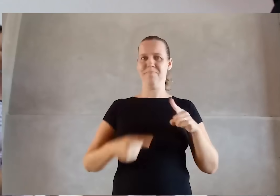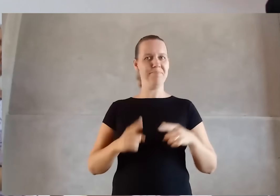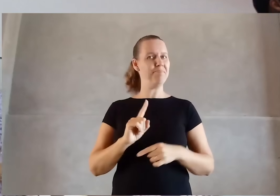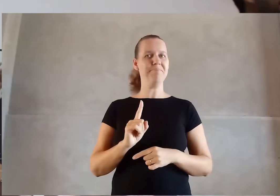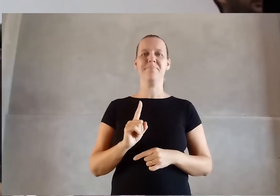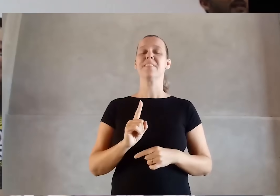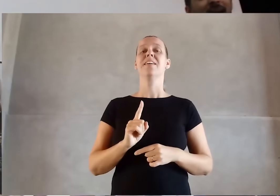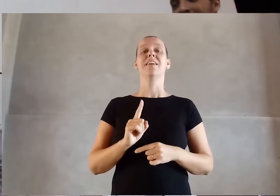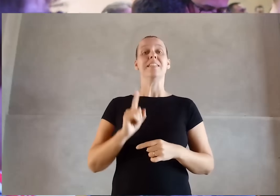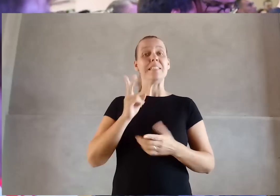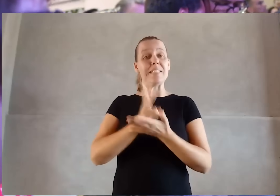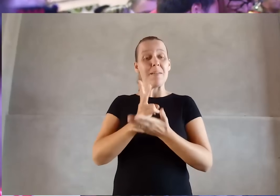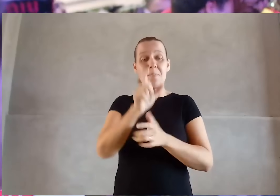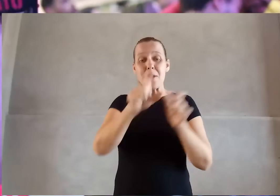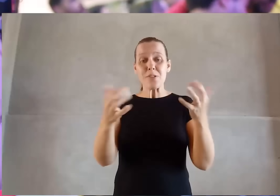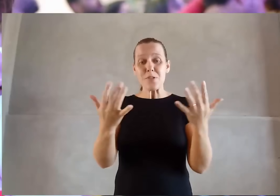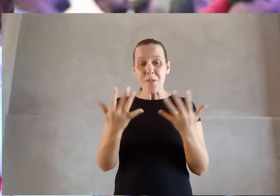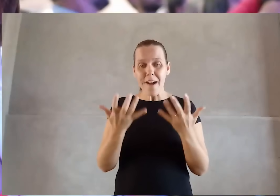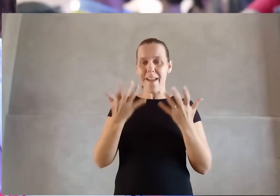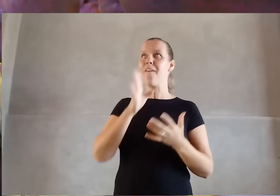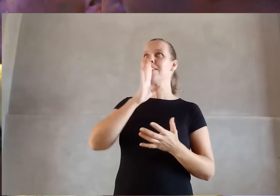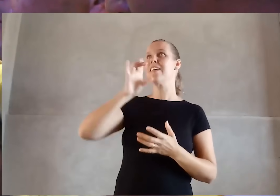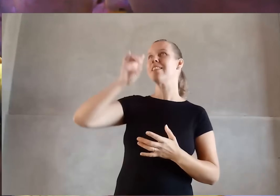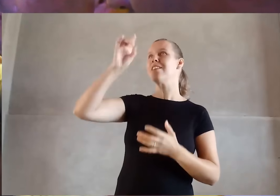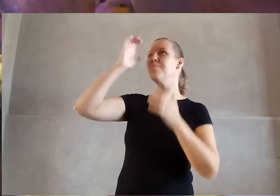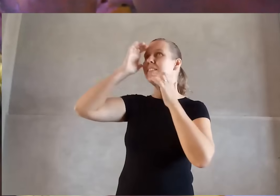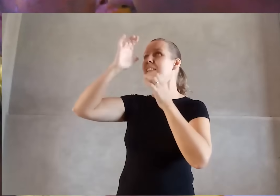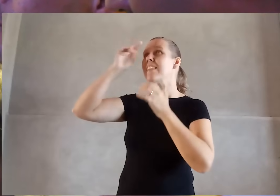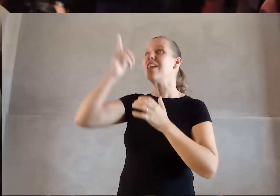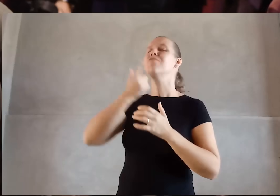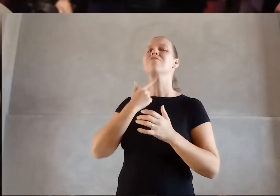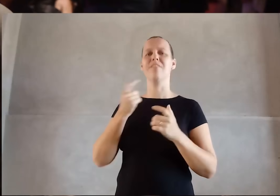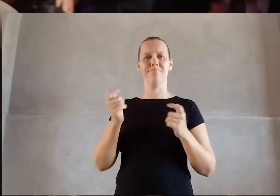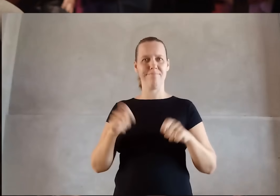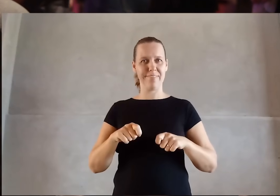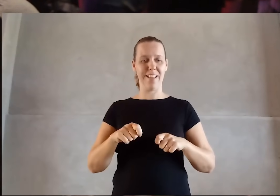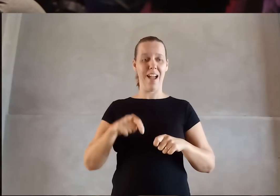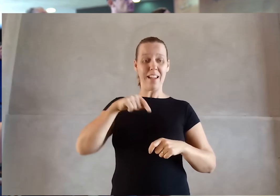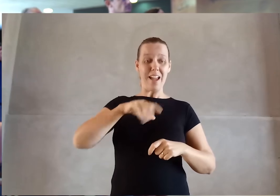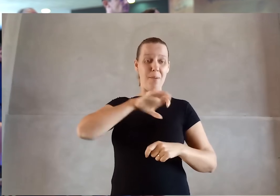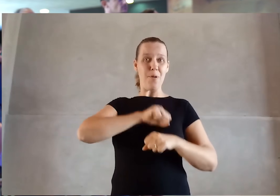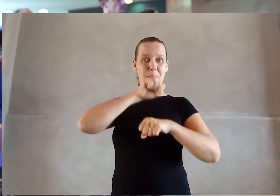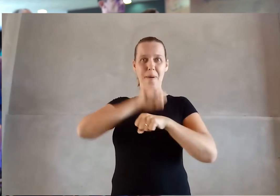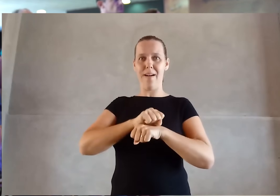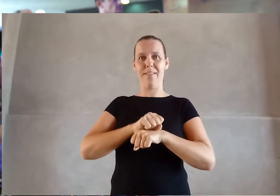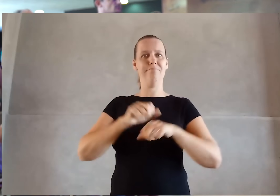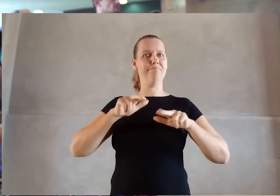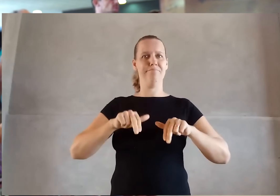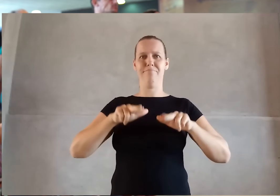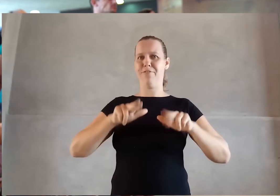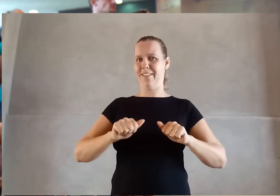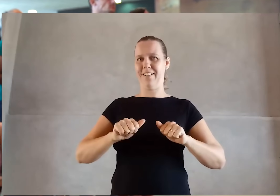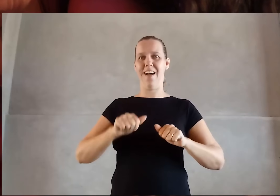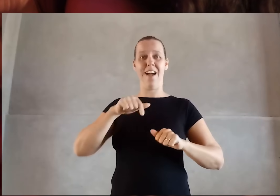pessoas perfeitas e que sempre tem espaço para quem deseja conhecer a Deus e fazer a sua vontade, vivendo um amor